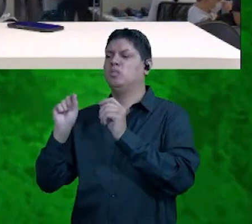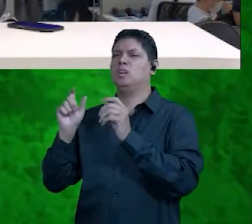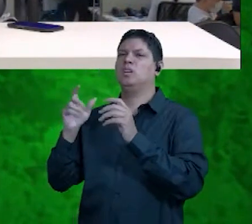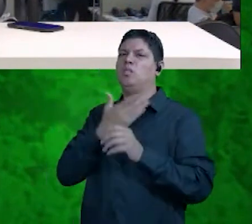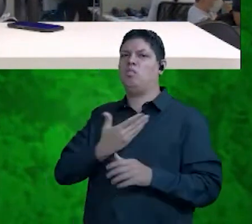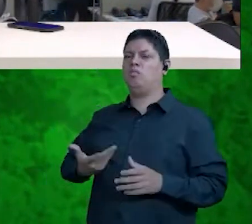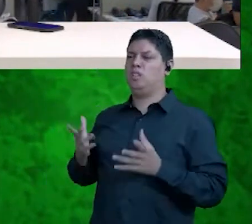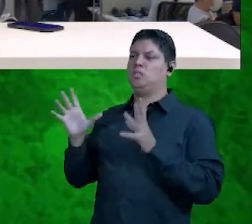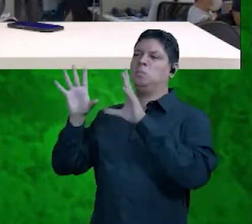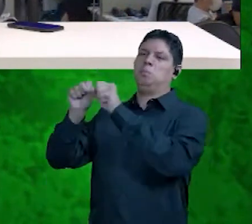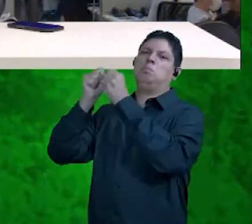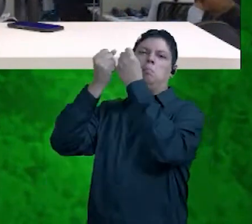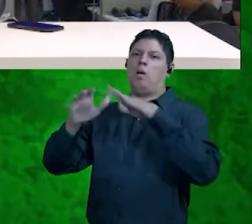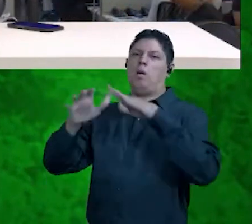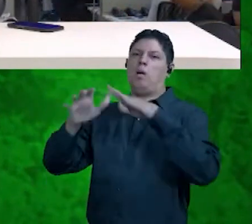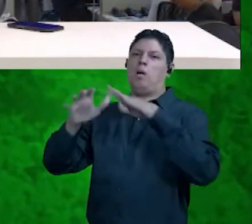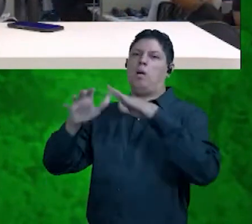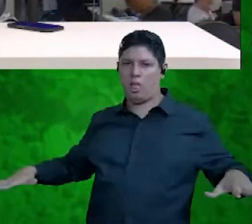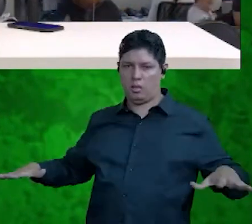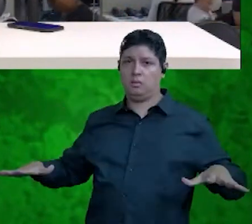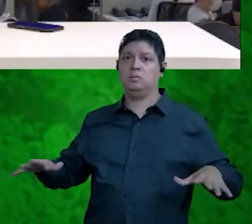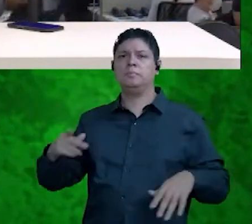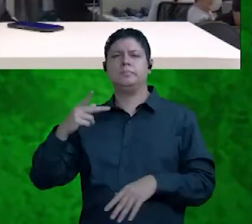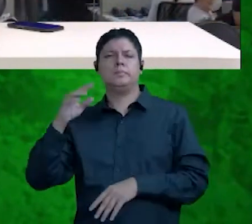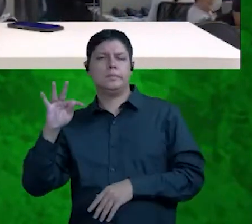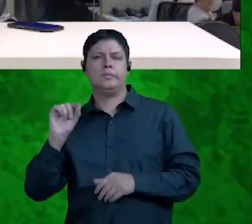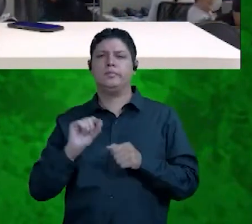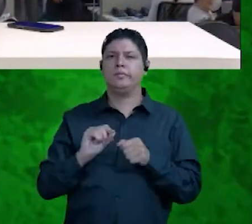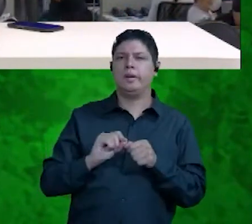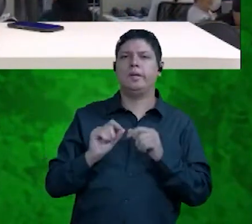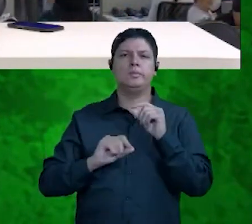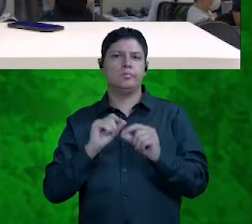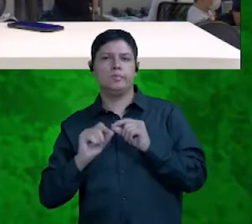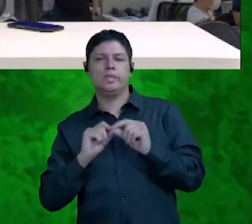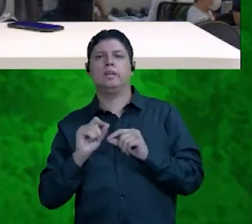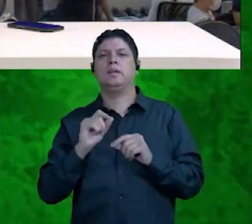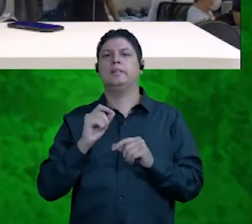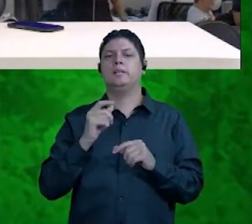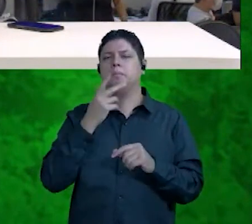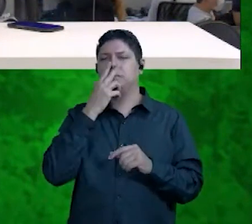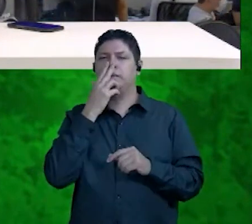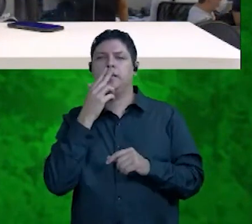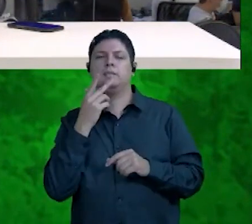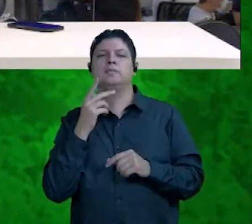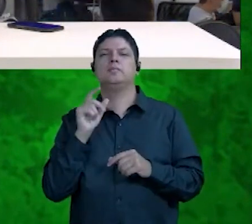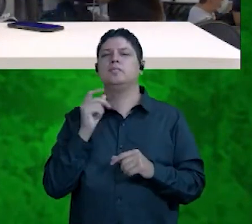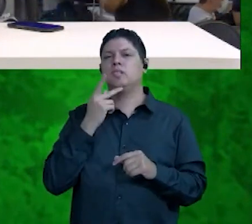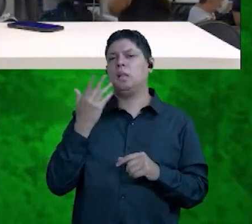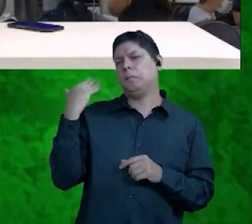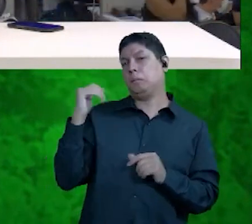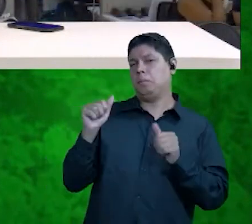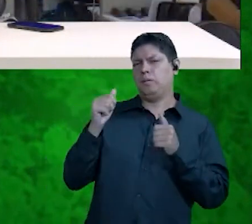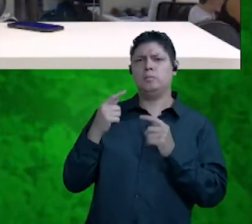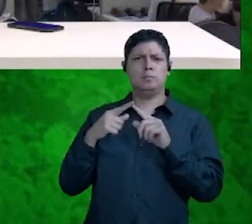conversa fiada aquilo que era uma memória trágica que nos deu no Bolsonaro. Por que que o Bolsonaro tirou tantos votos e ainda tem tantos votos